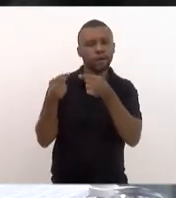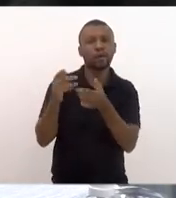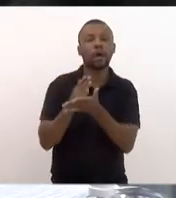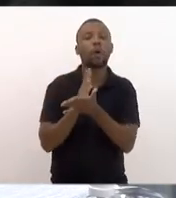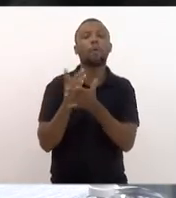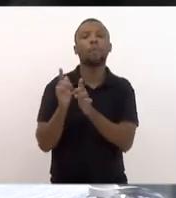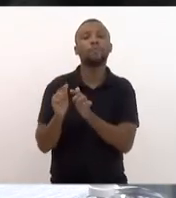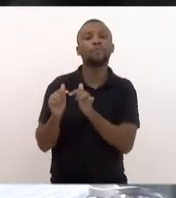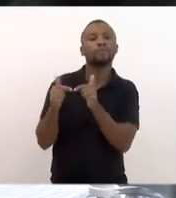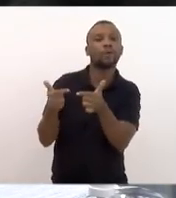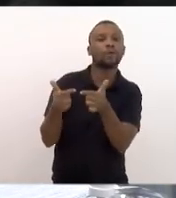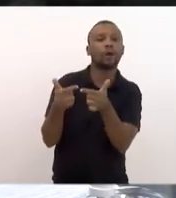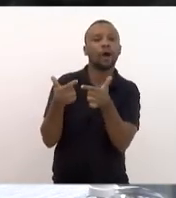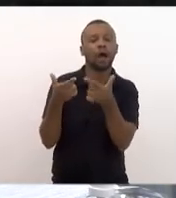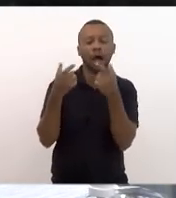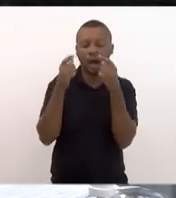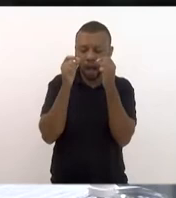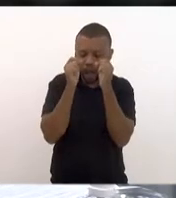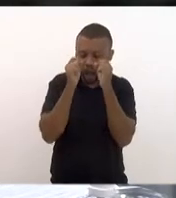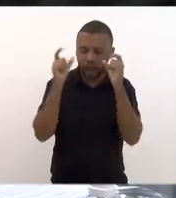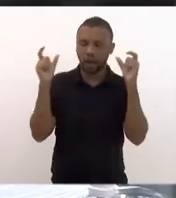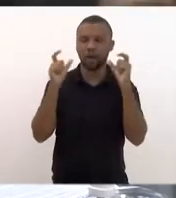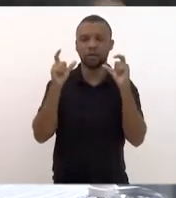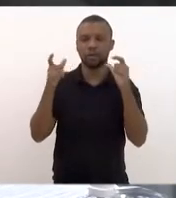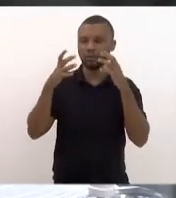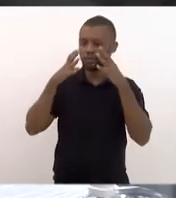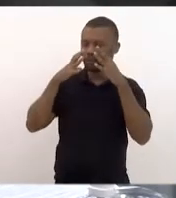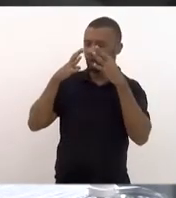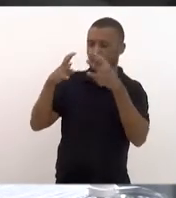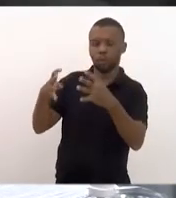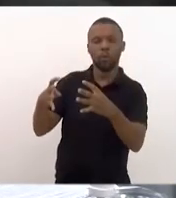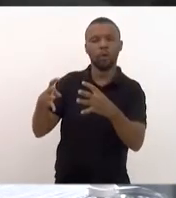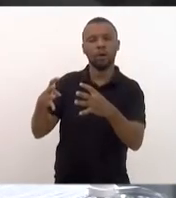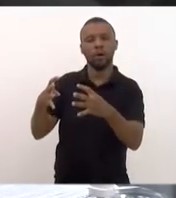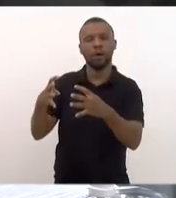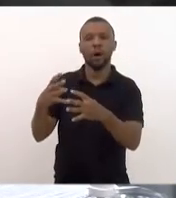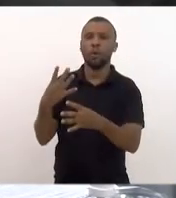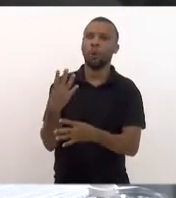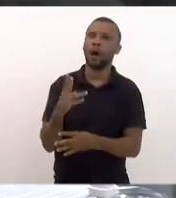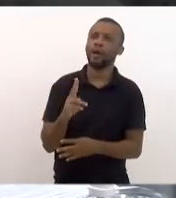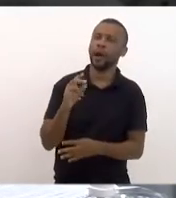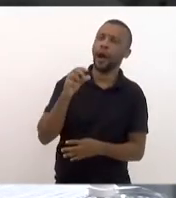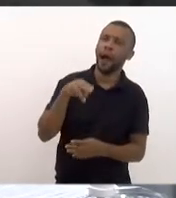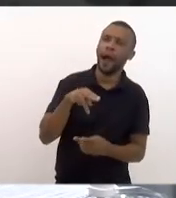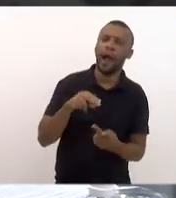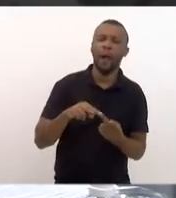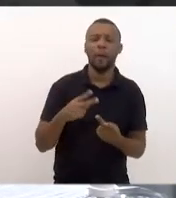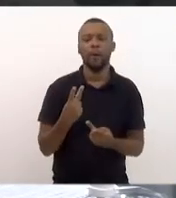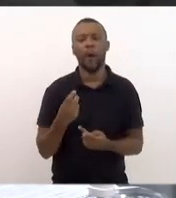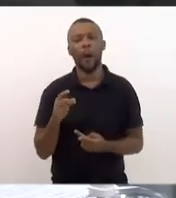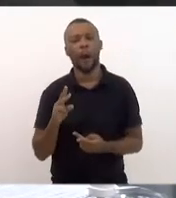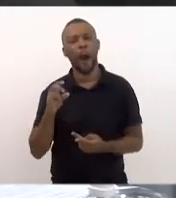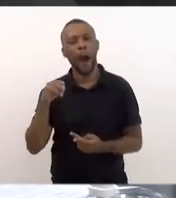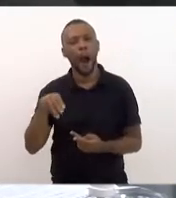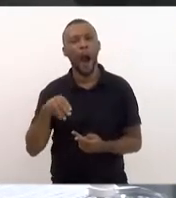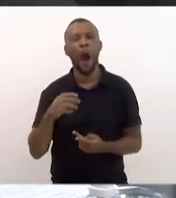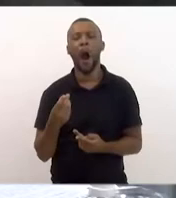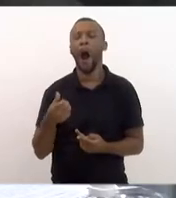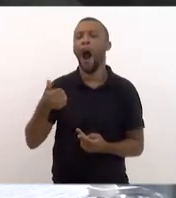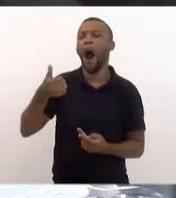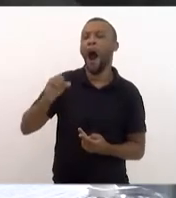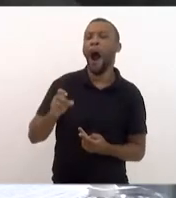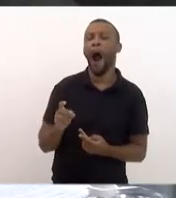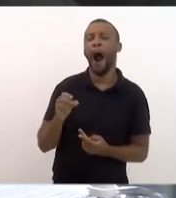intervenções, chamou a nossa atenção, porque sejam 4 quilômetros, sejam 2 quilômetros, sejam 10 quilômetros, a